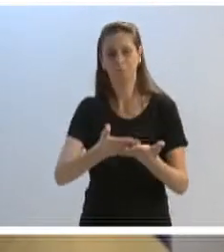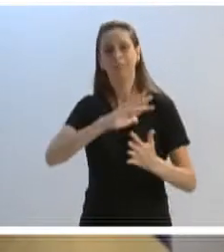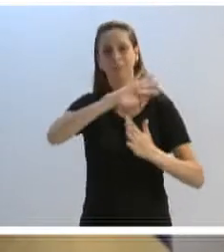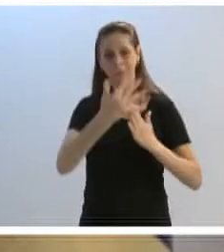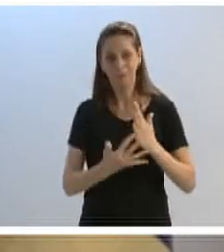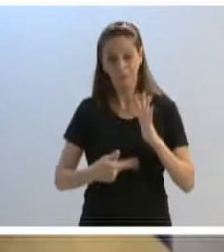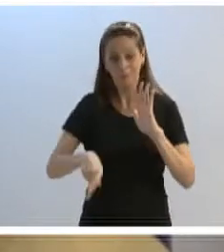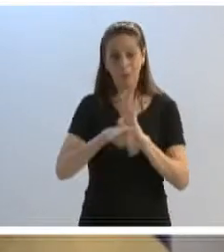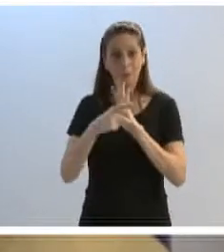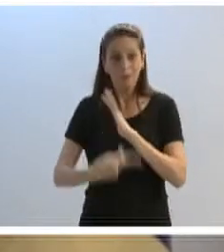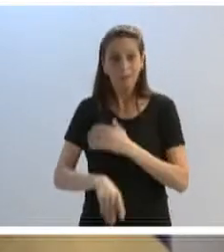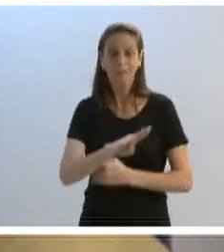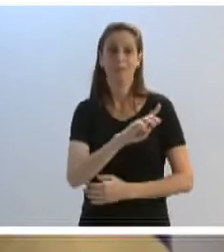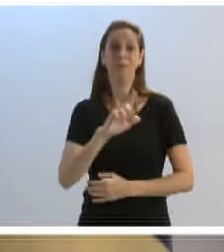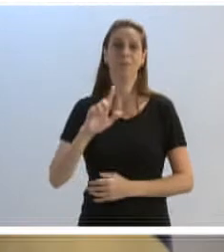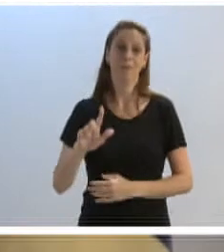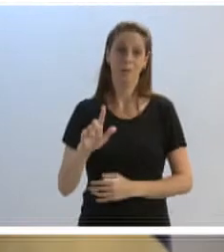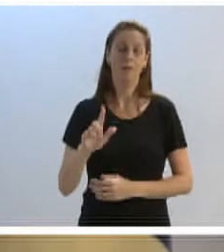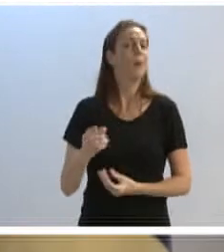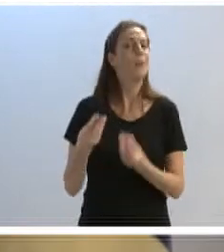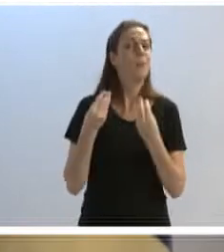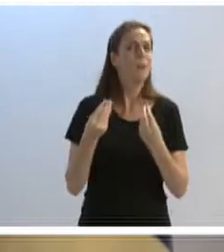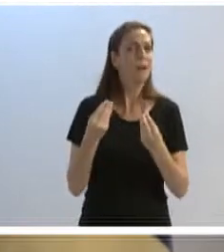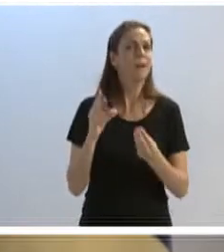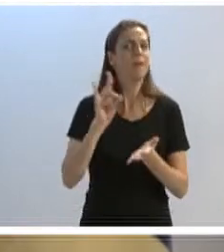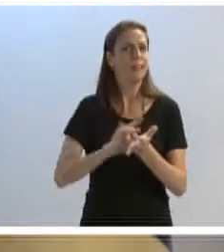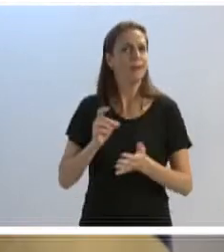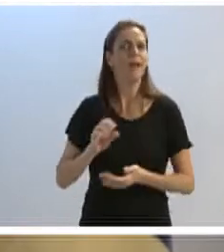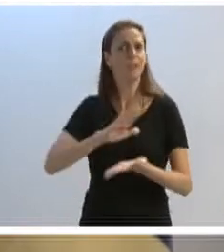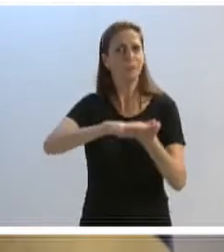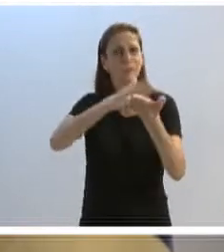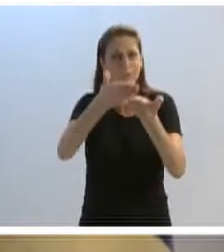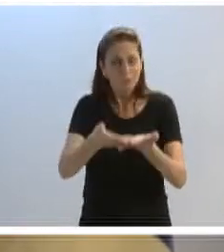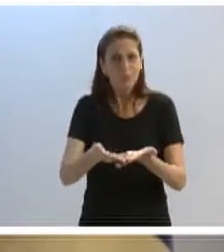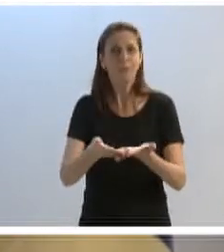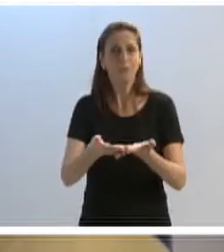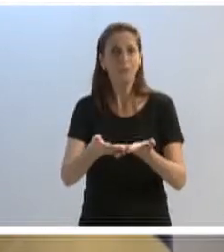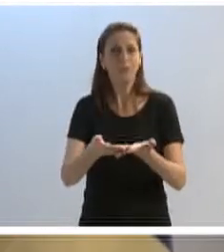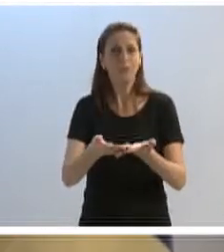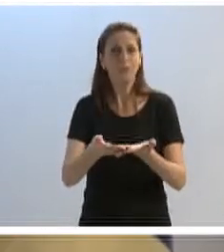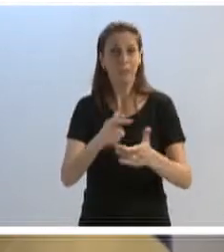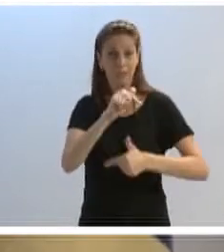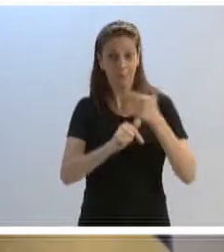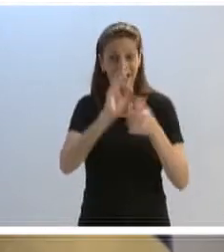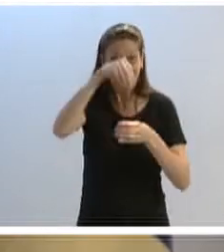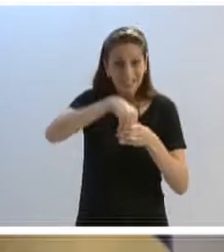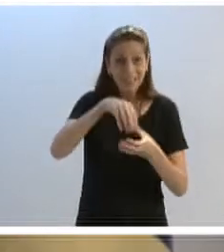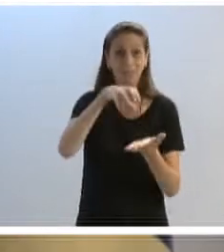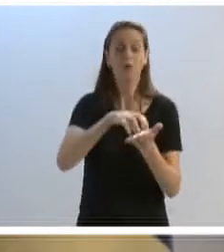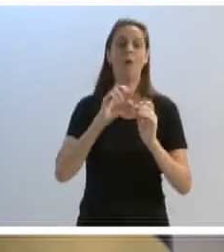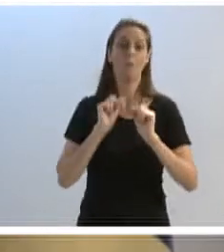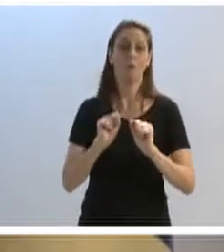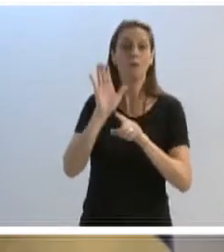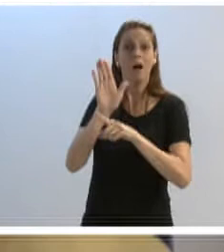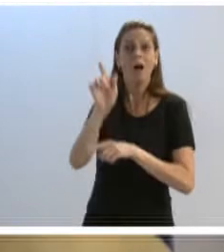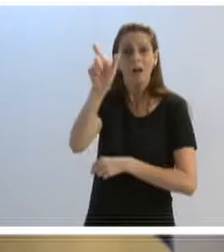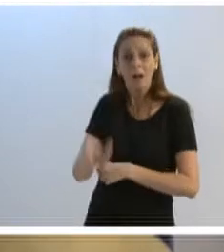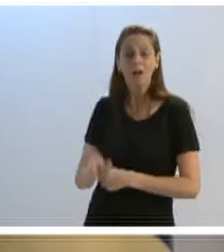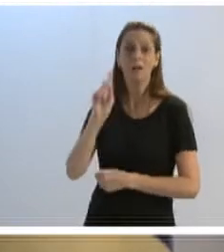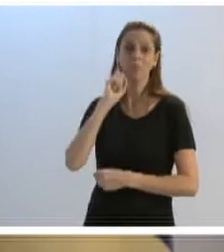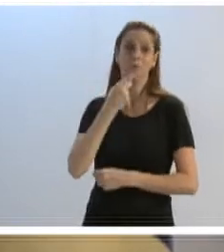na cidade de Blumenau, para que o intérprete de Libras dessa central possa ajudar os surdos